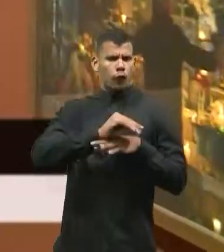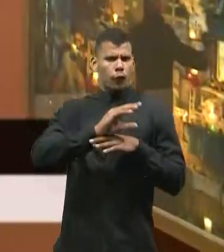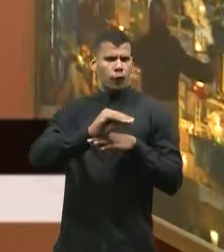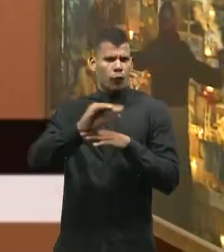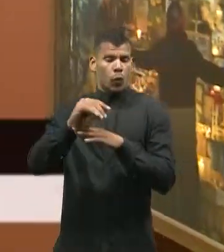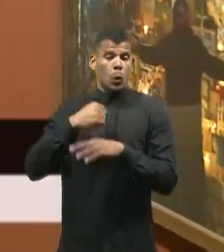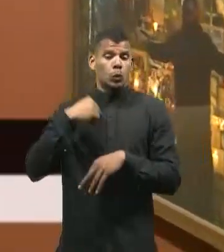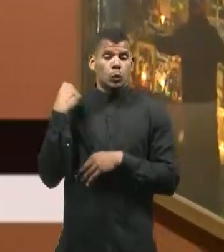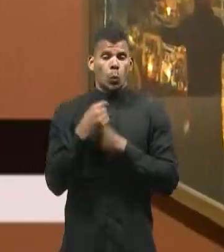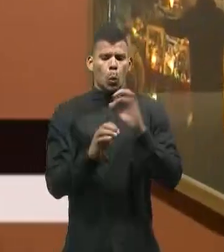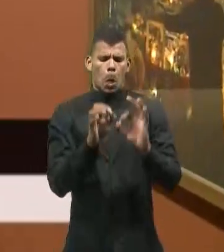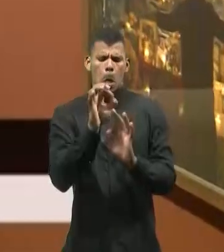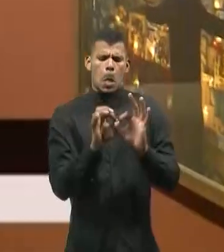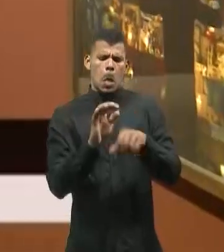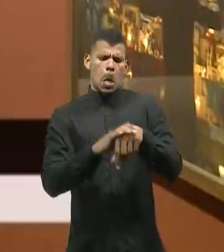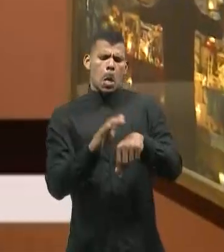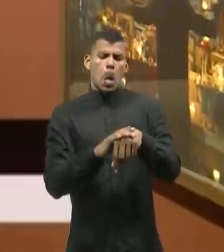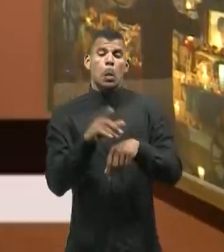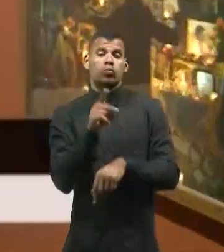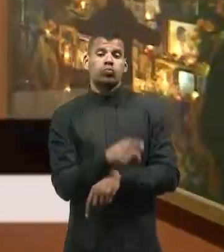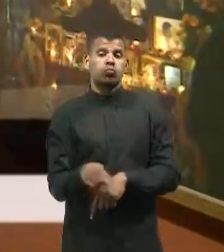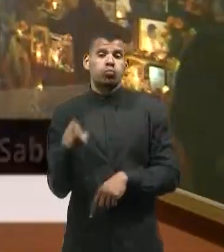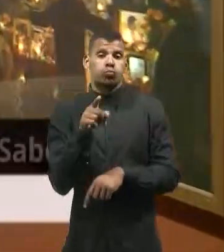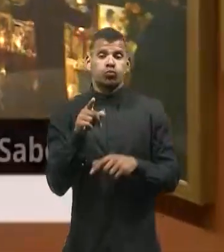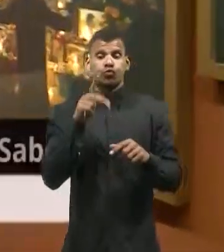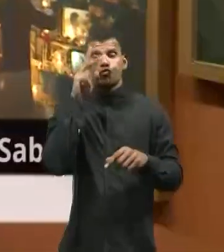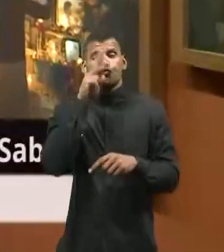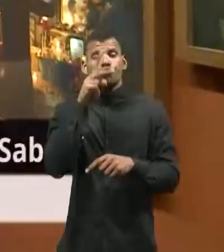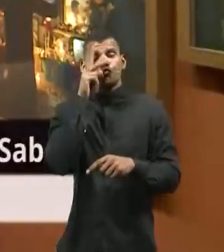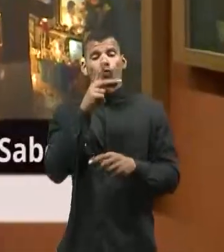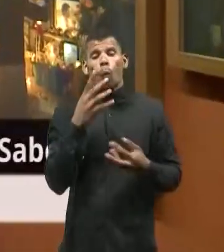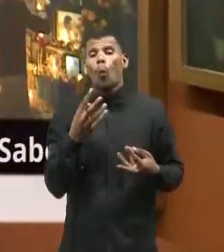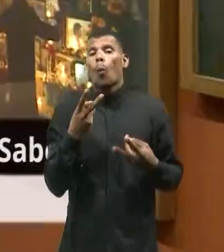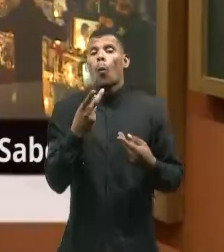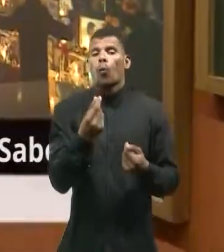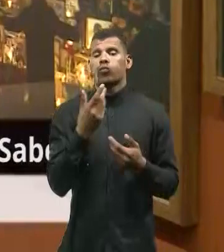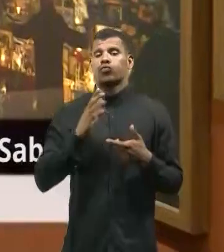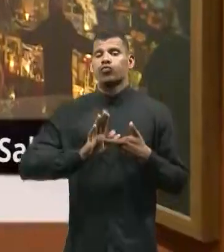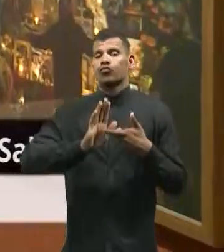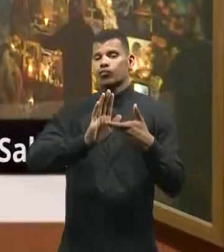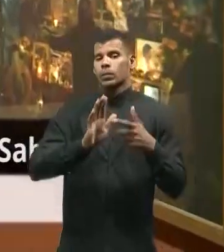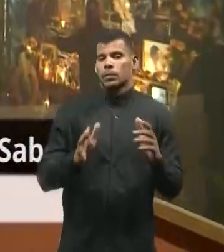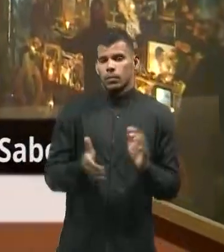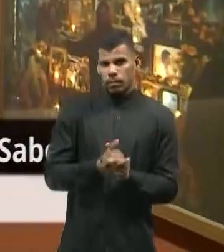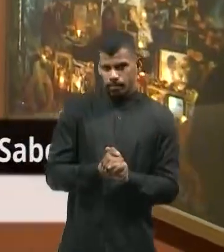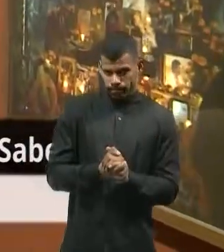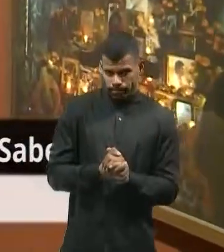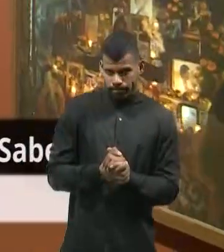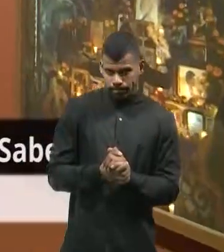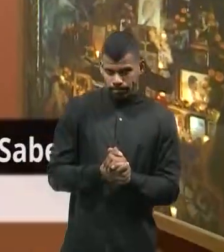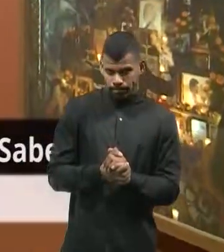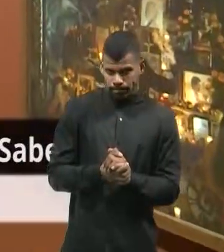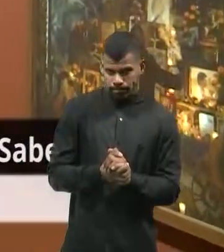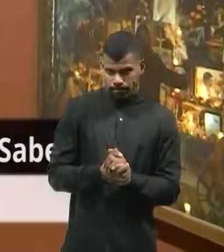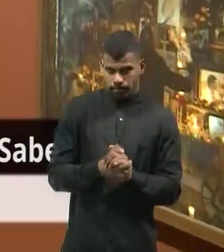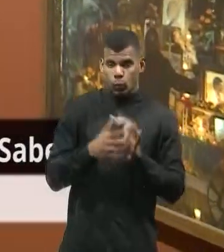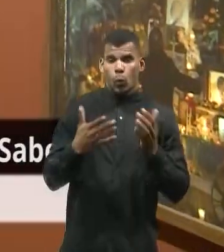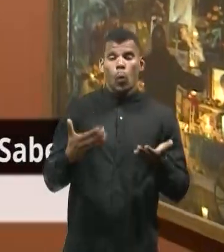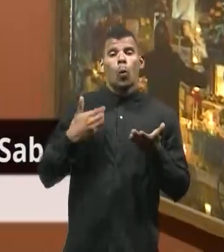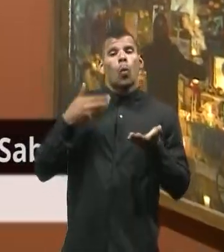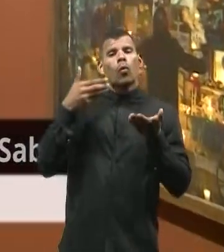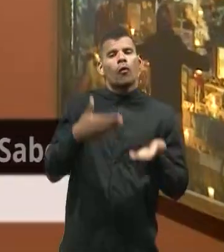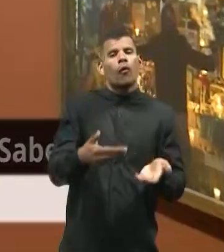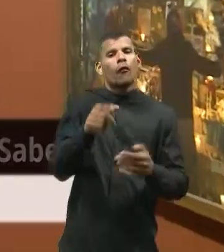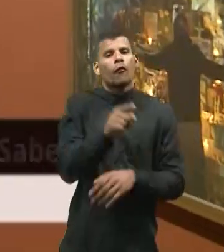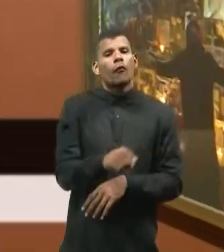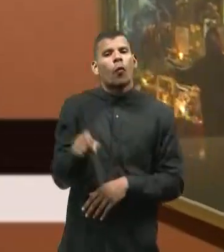bem desenhou para vocês, bem desenhado por ele a história dessa exposição. Bom, mas fica o convite, né?